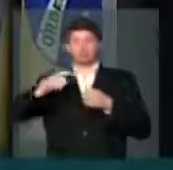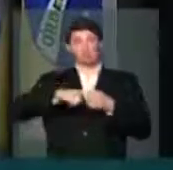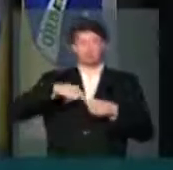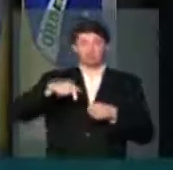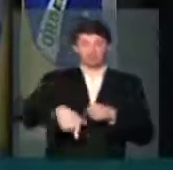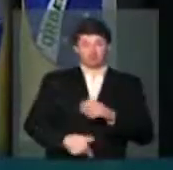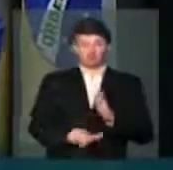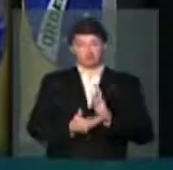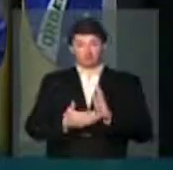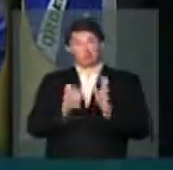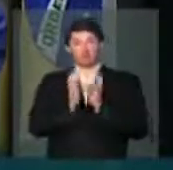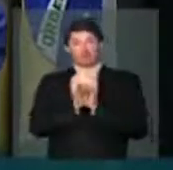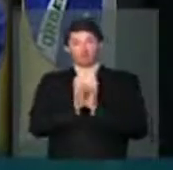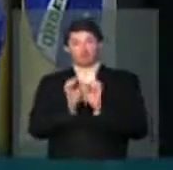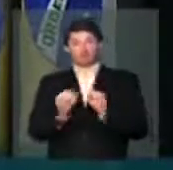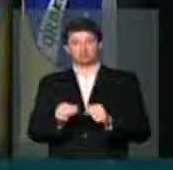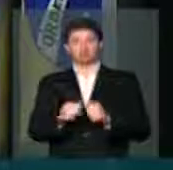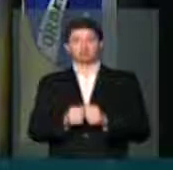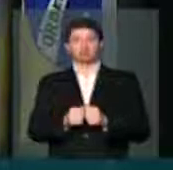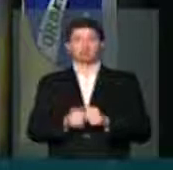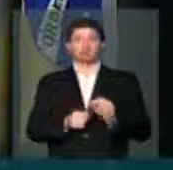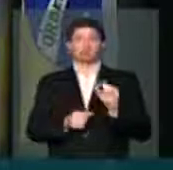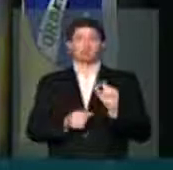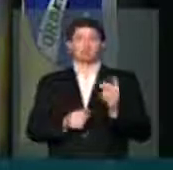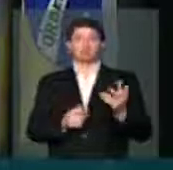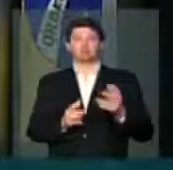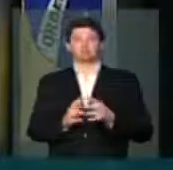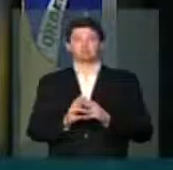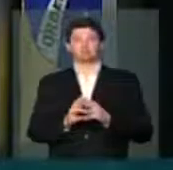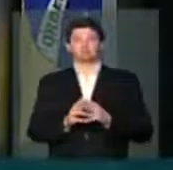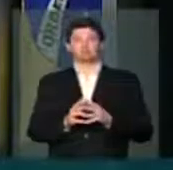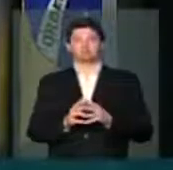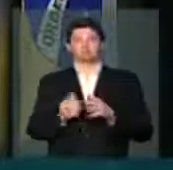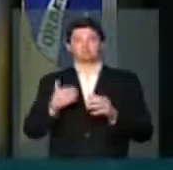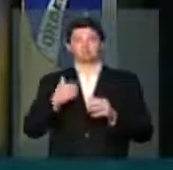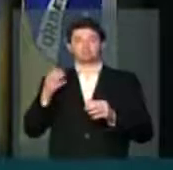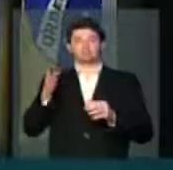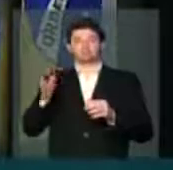desta casa, aonde percorri